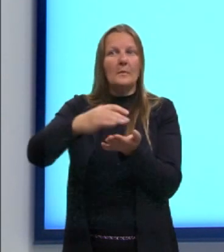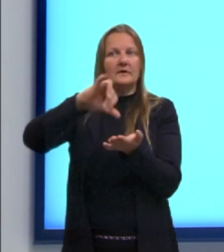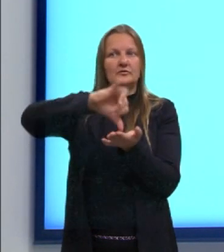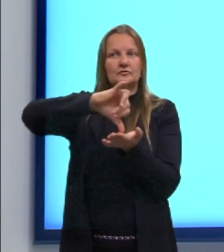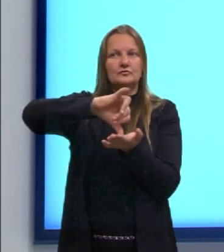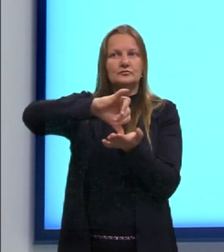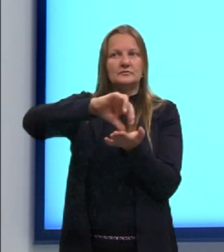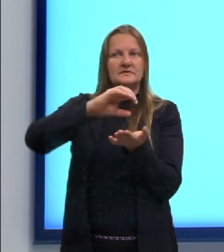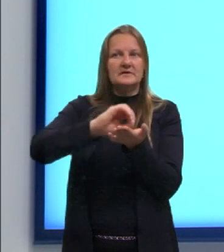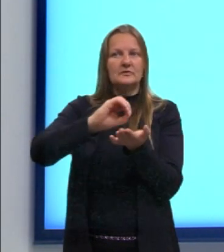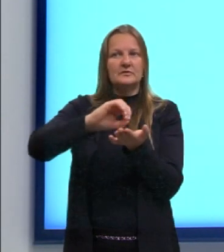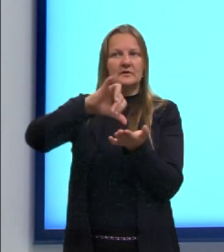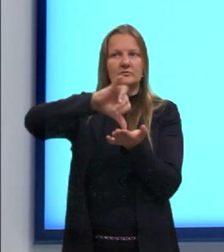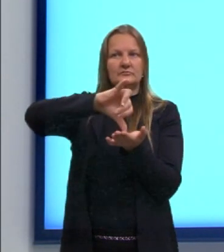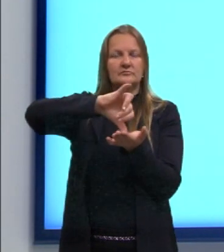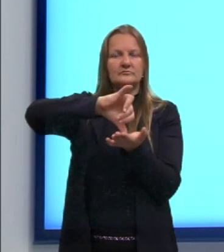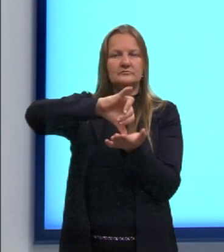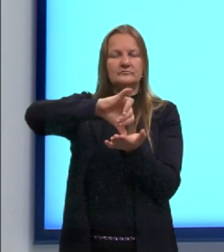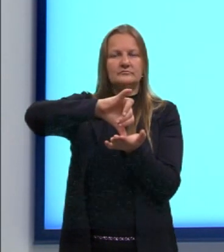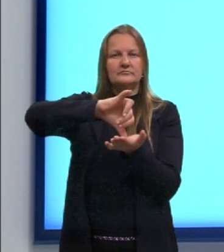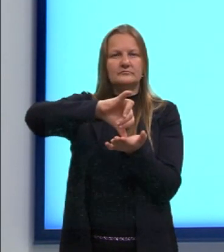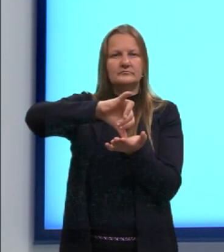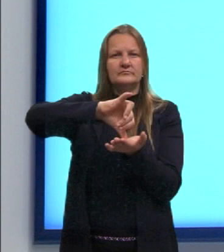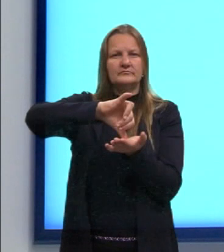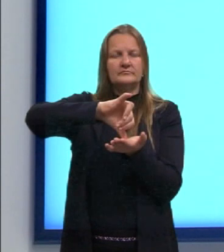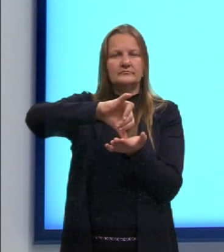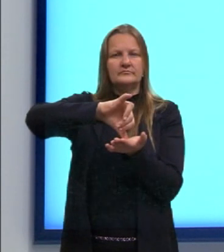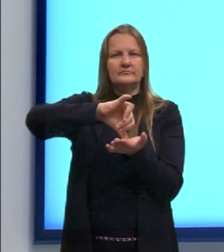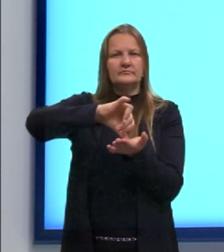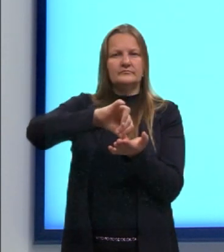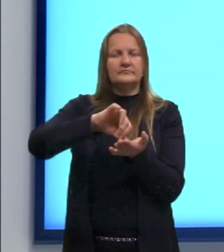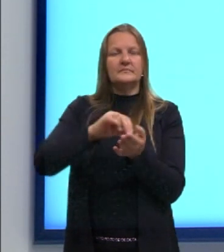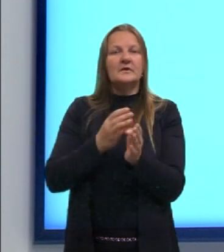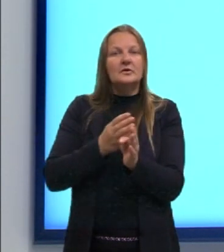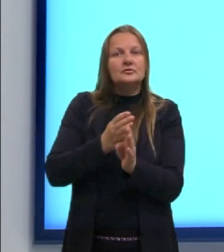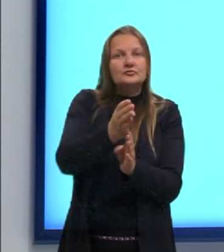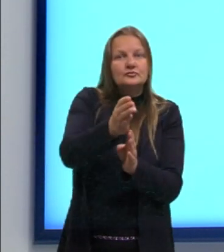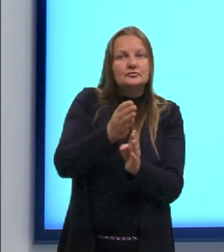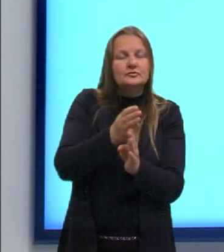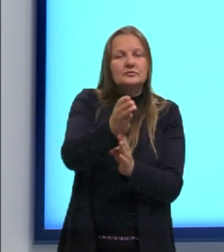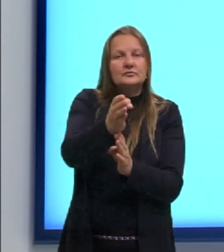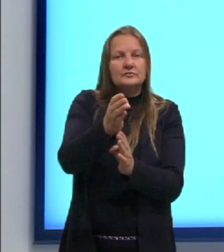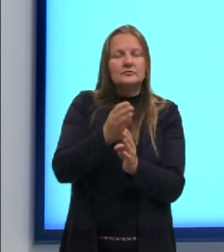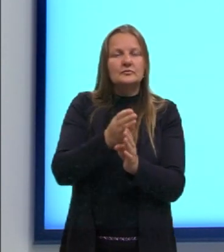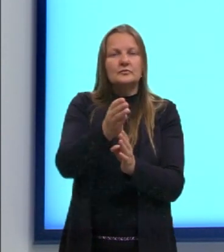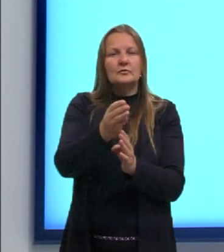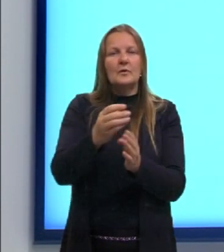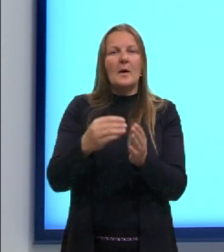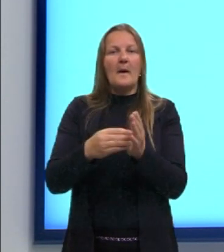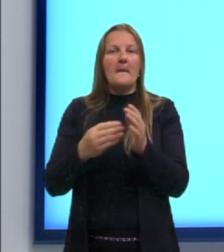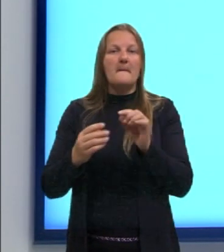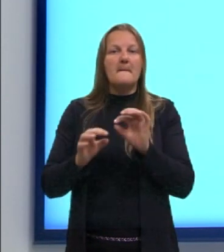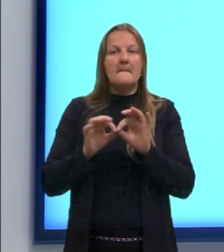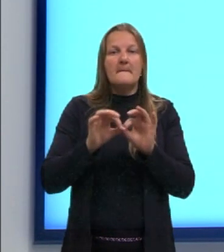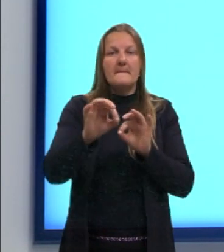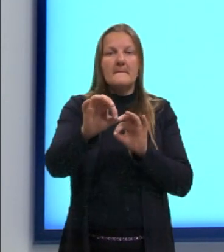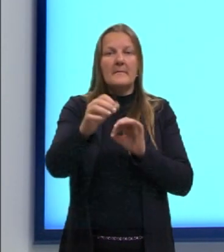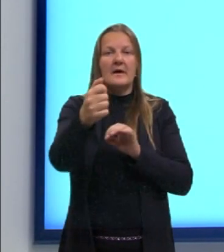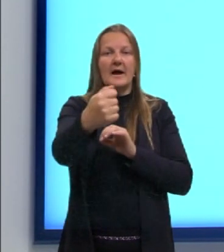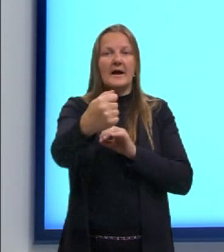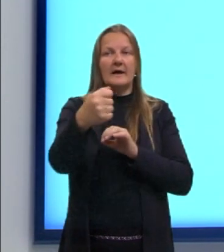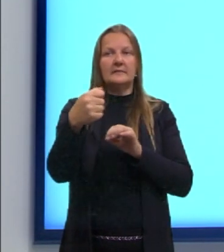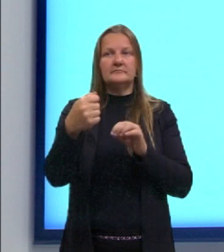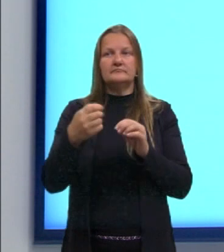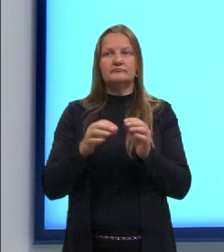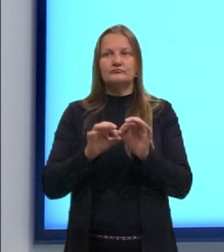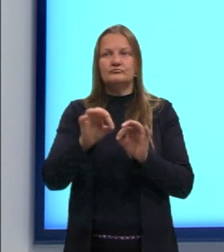plano. Quando nós falamos que ele foi em direção ao ponto A, por quê? Como falei